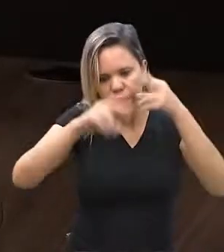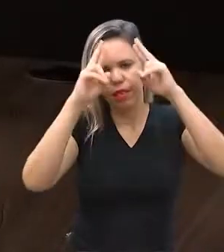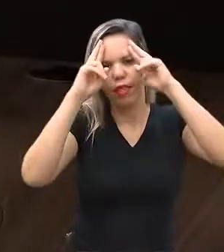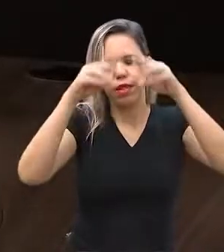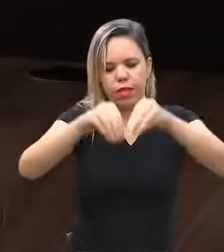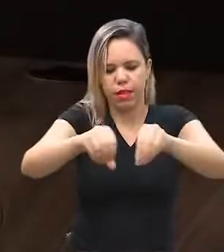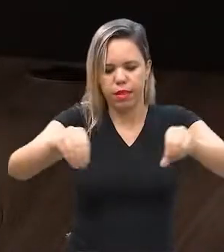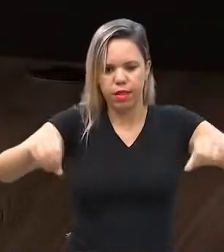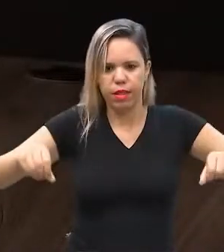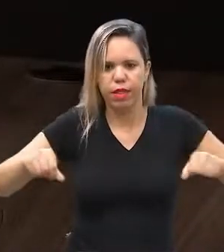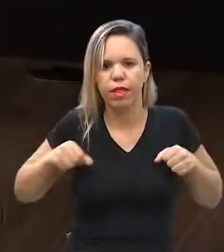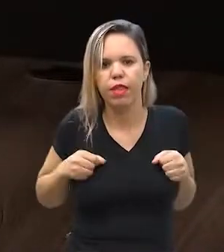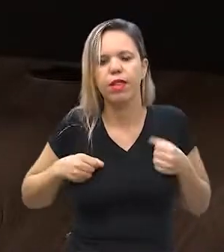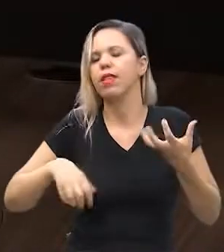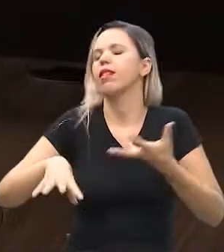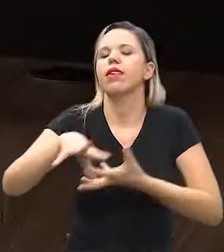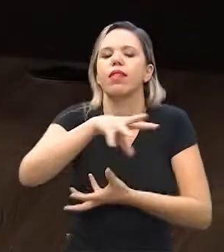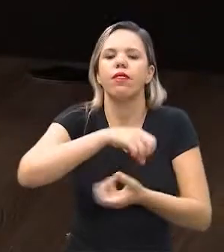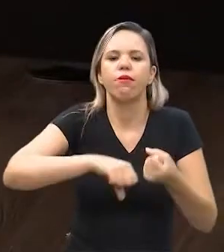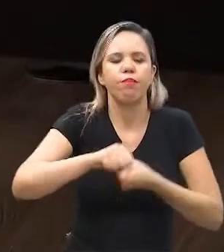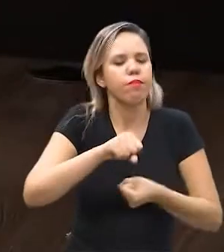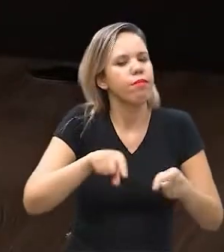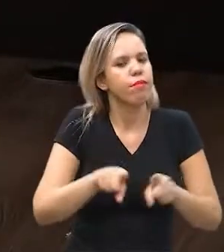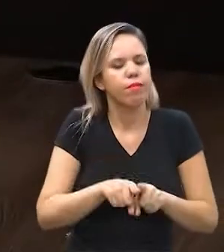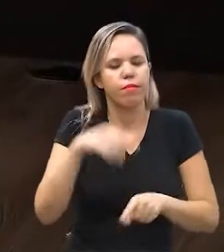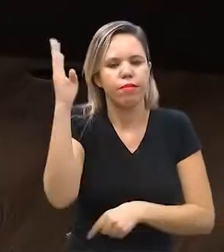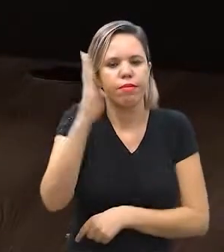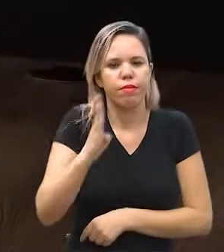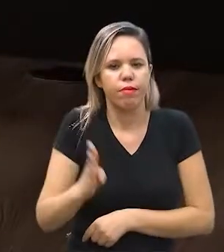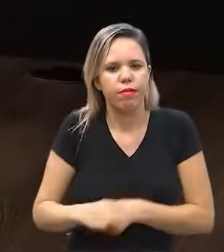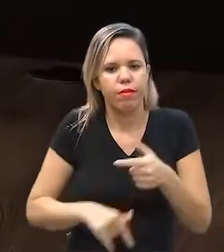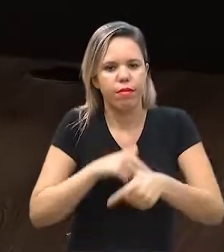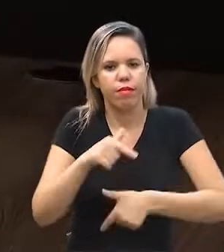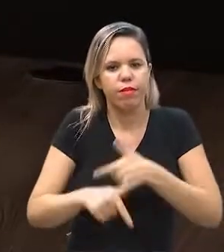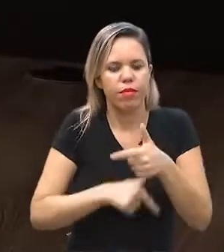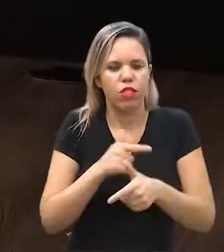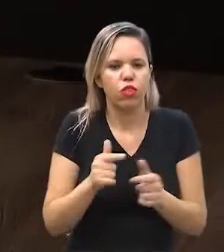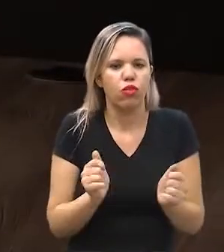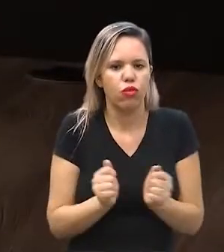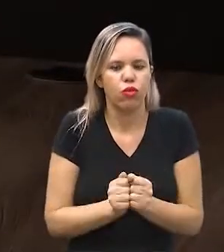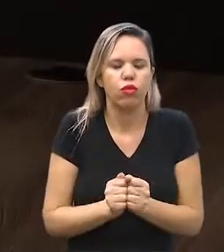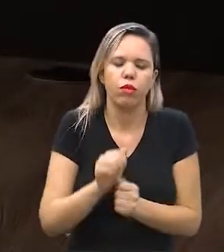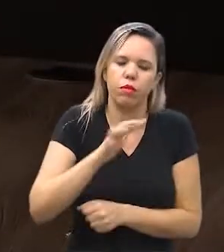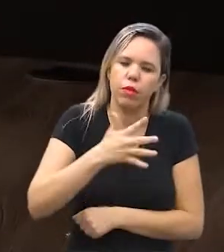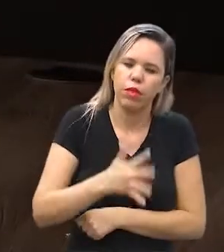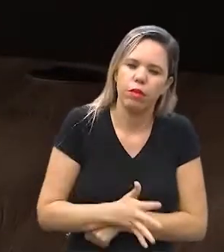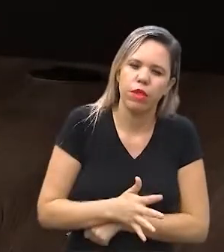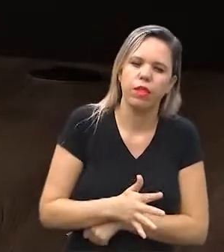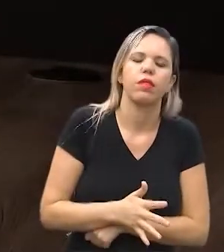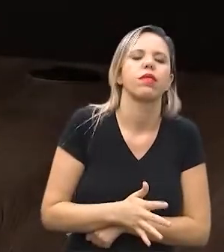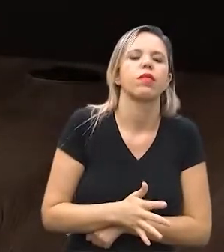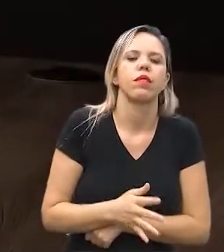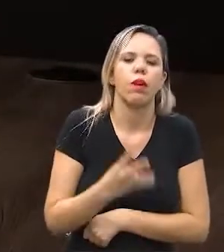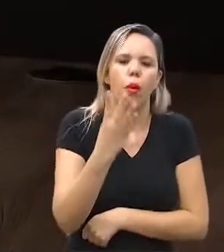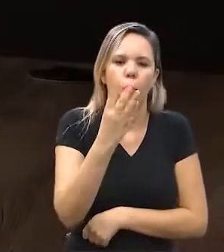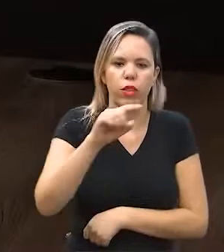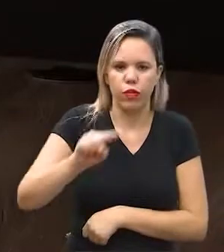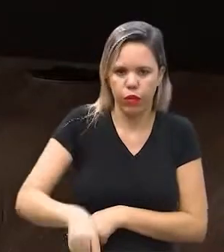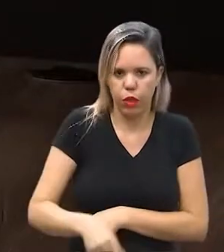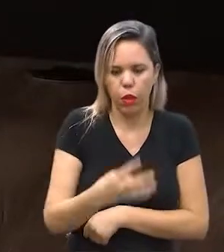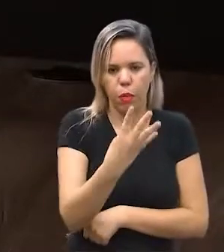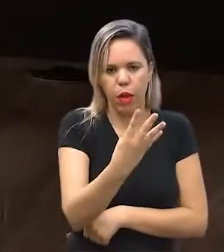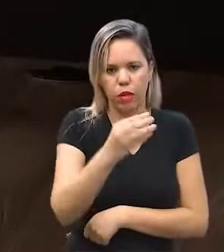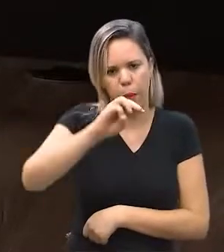ao solo e ao ecossistema. No Brasil, a atividade envolve aproximadamente